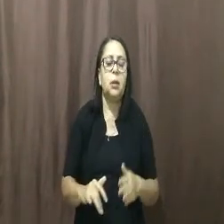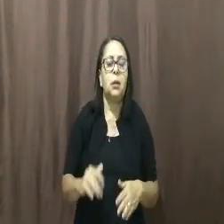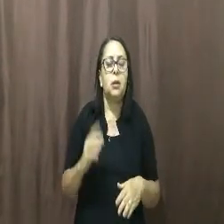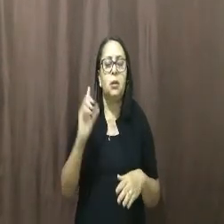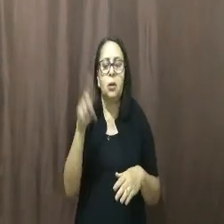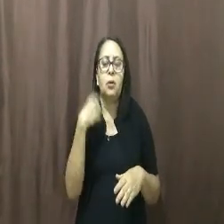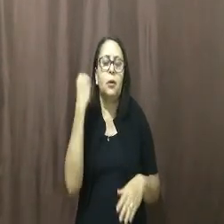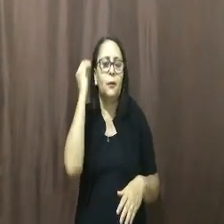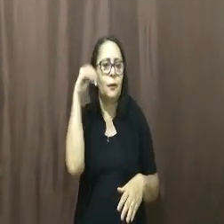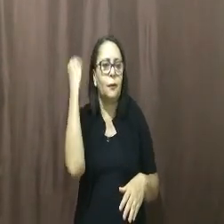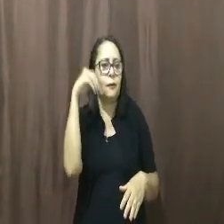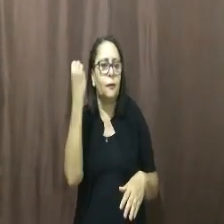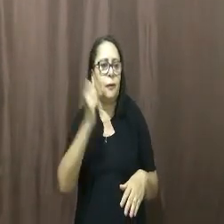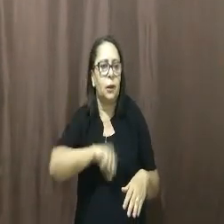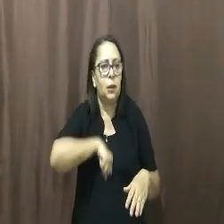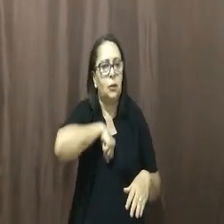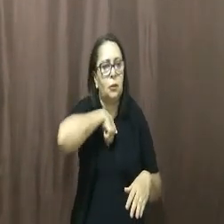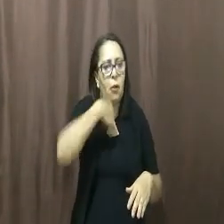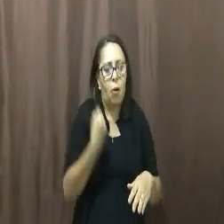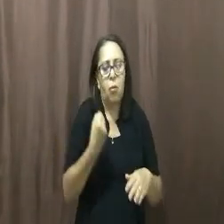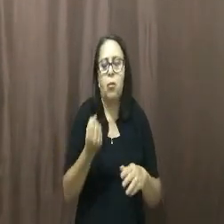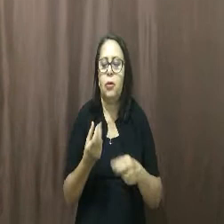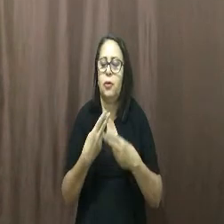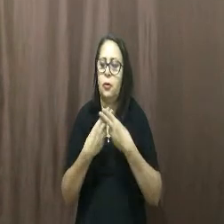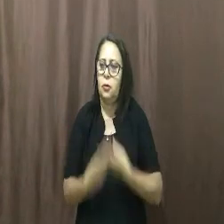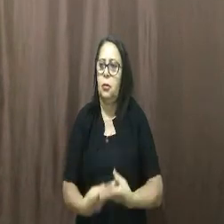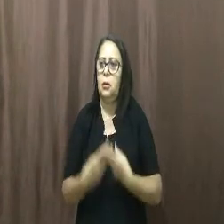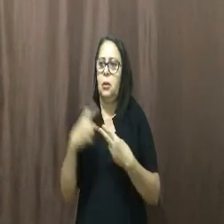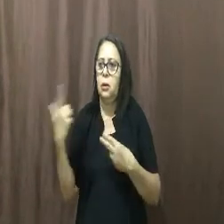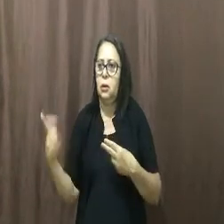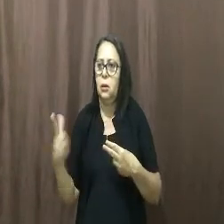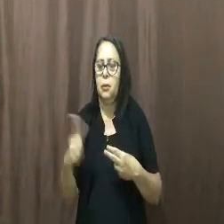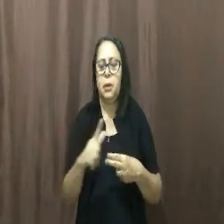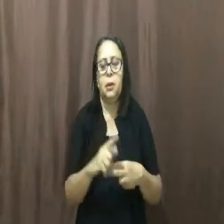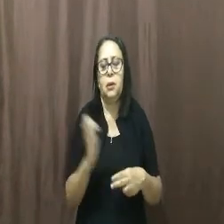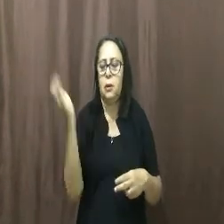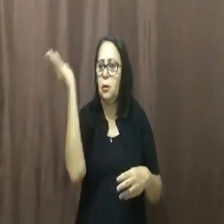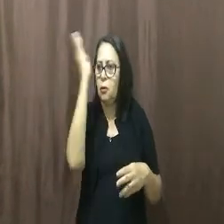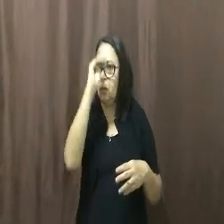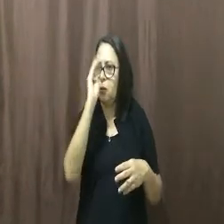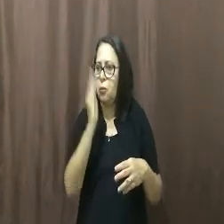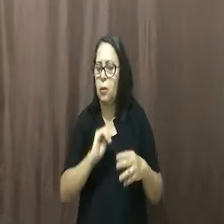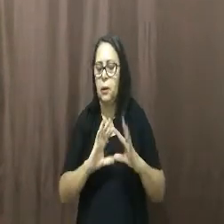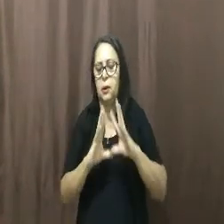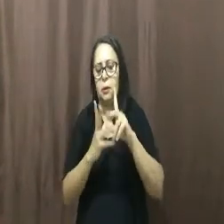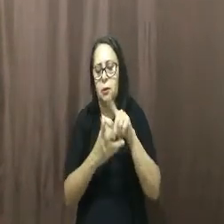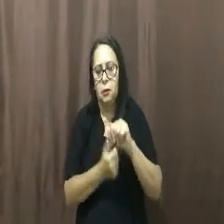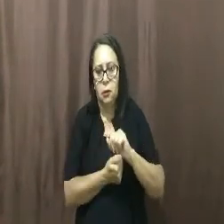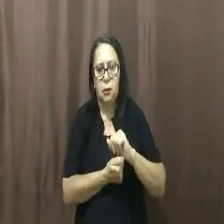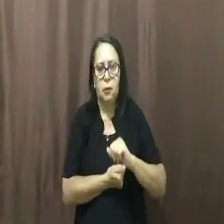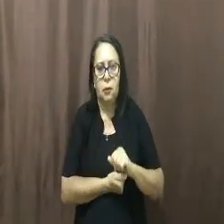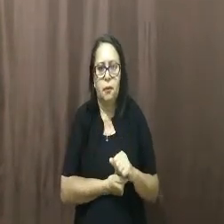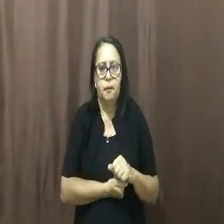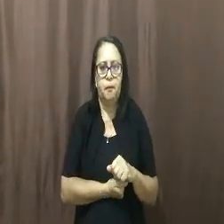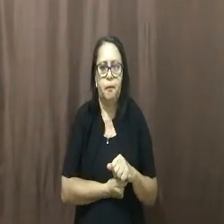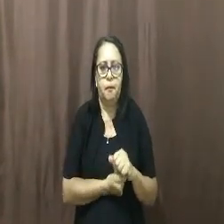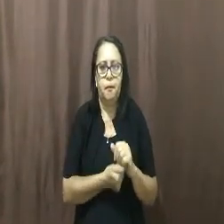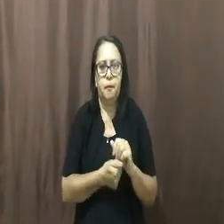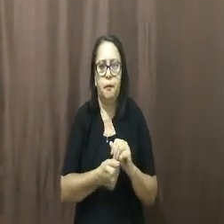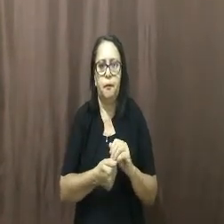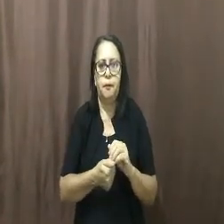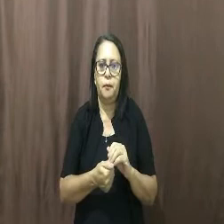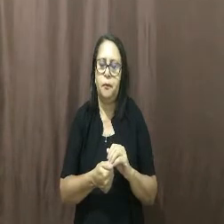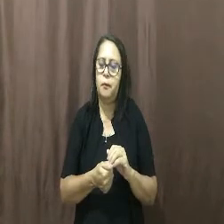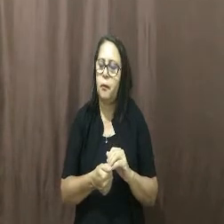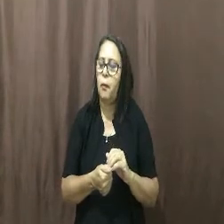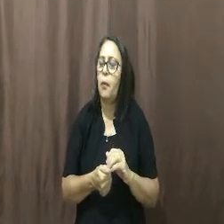tempos que nós estamos vivenciando de tanto ódio, de tanta intolerância no mundo e no Brasil.